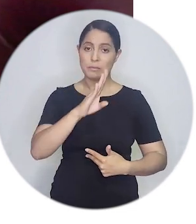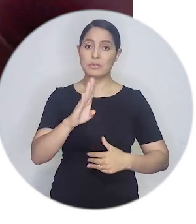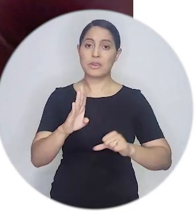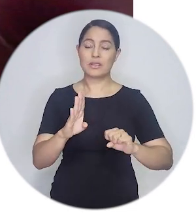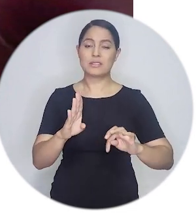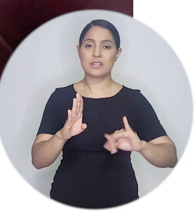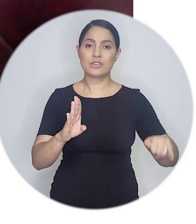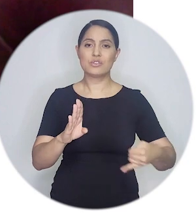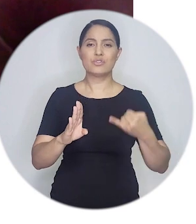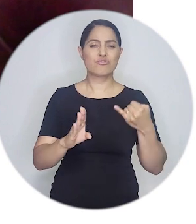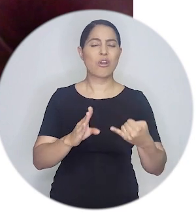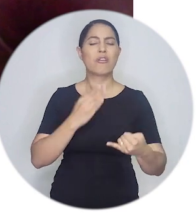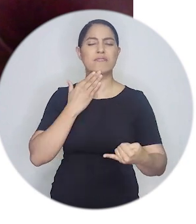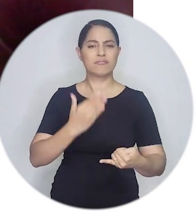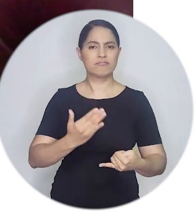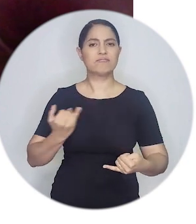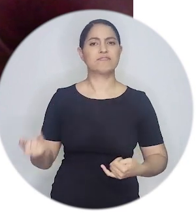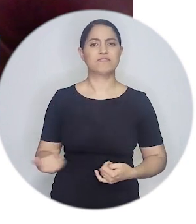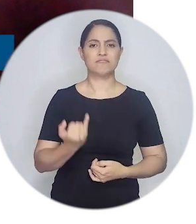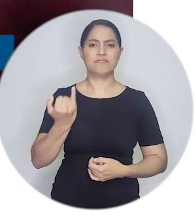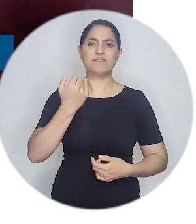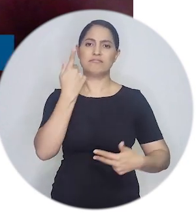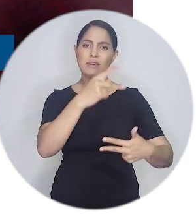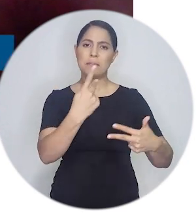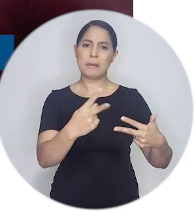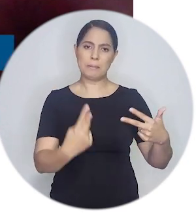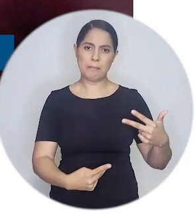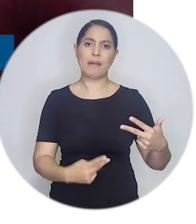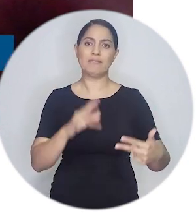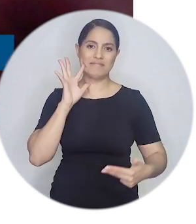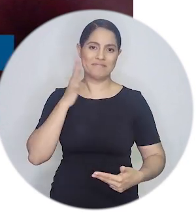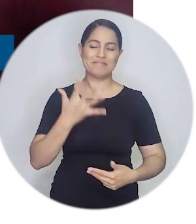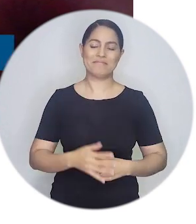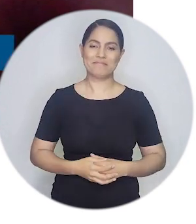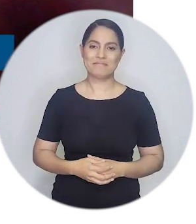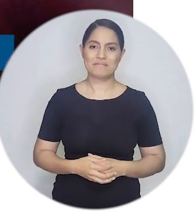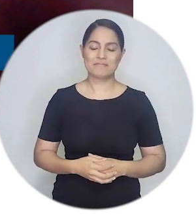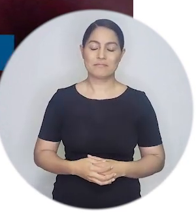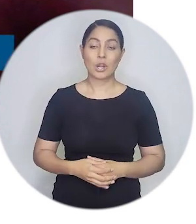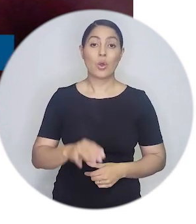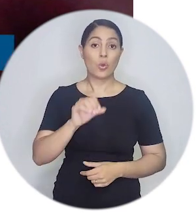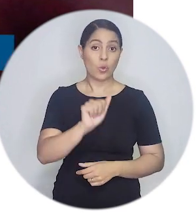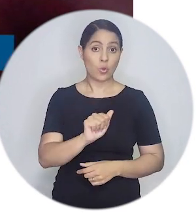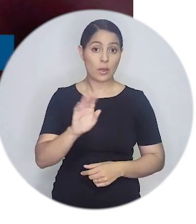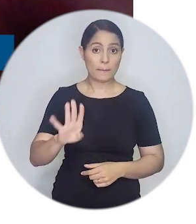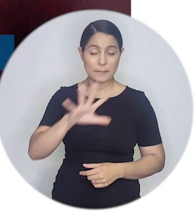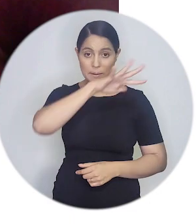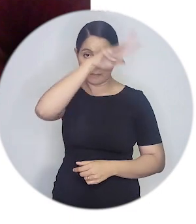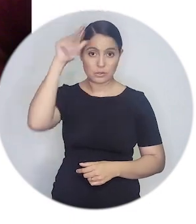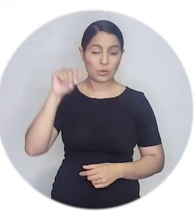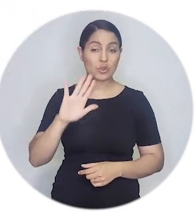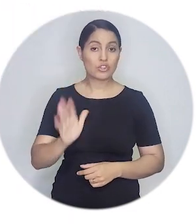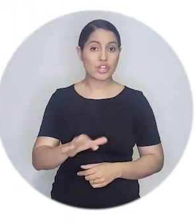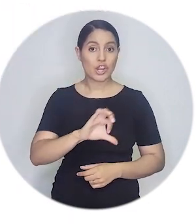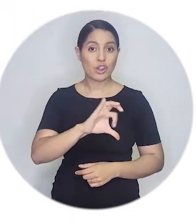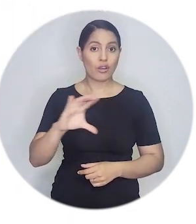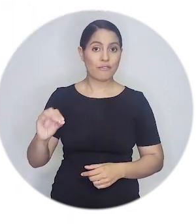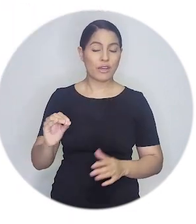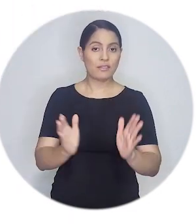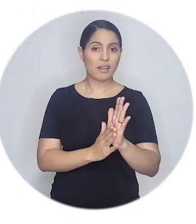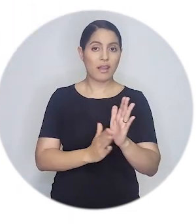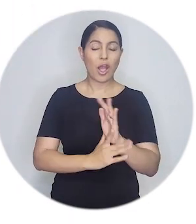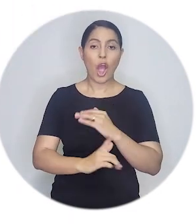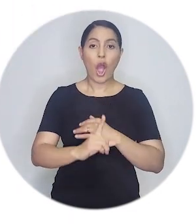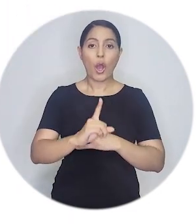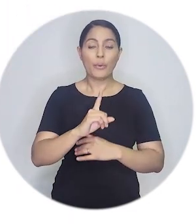do judiciário, especialmente do Tribunal da Cidadania, tem contribuições decisivas de todos eles. Fecha aspas. A OAB no Mato